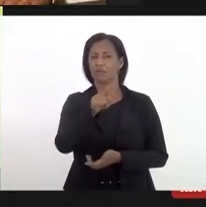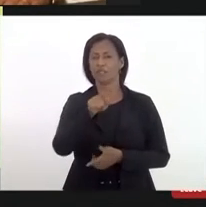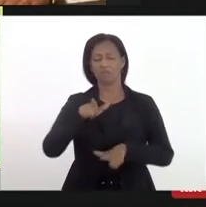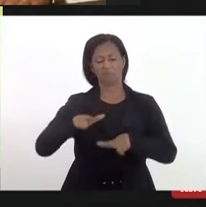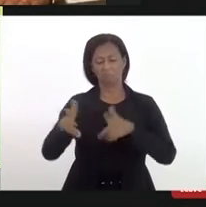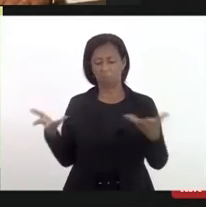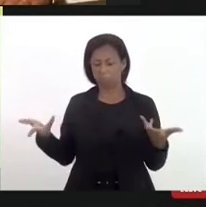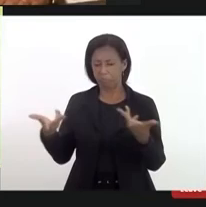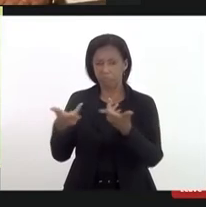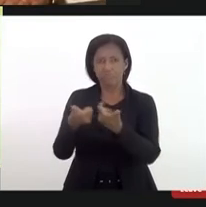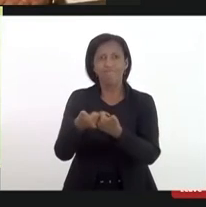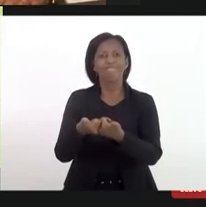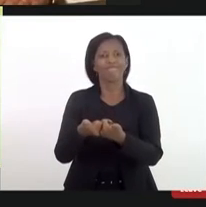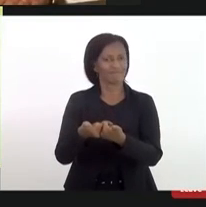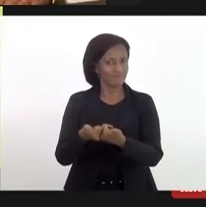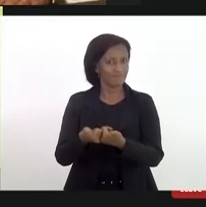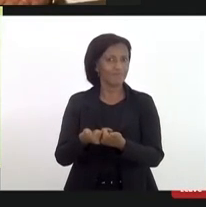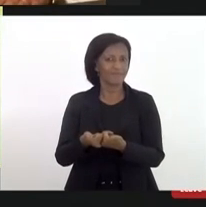excelente, né?